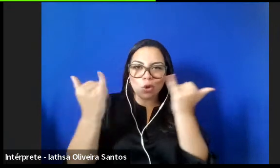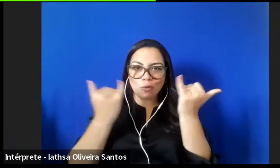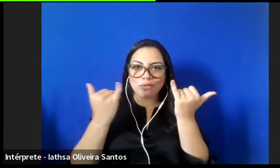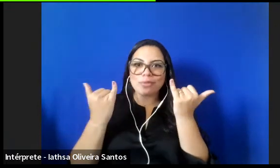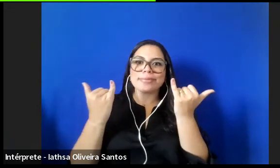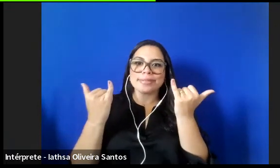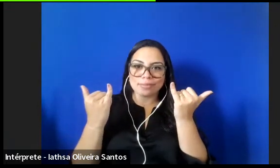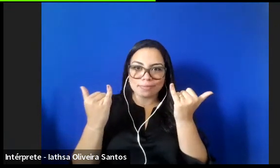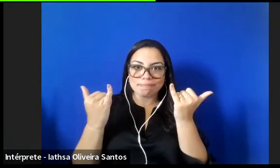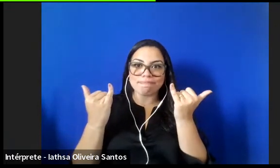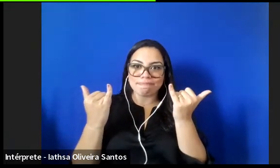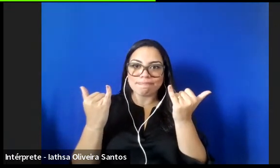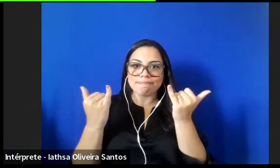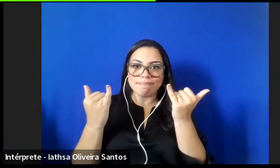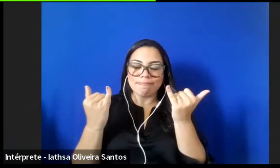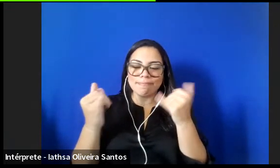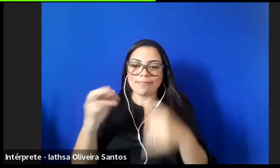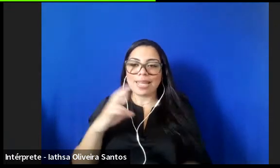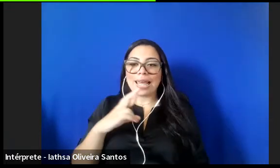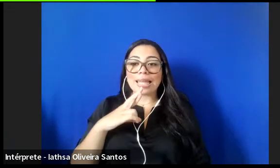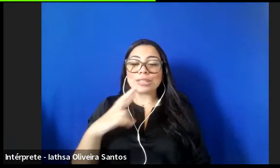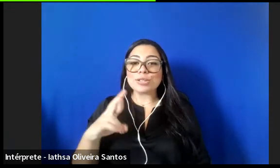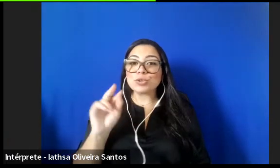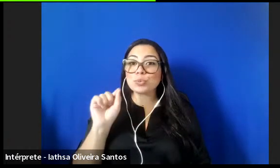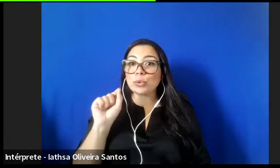Quer dizer, as respostas